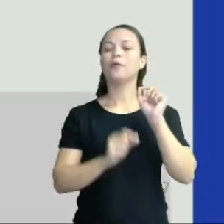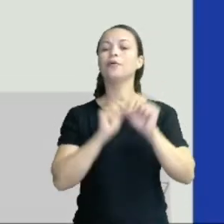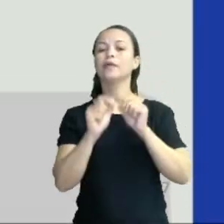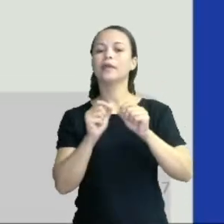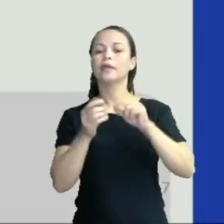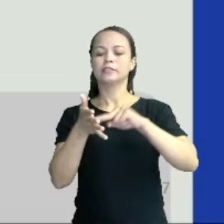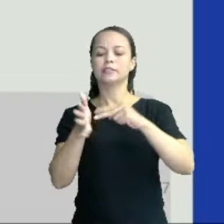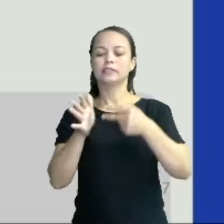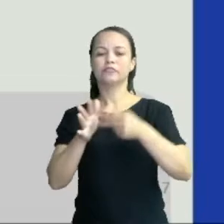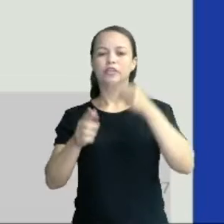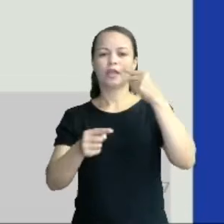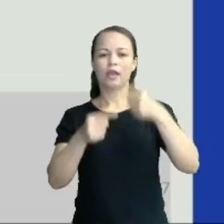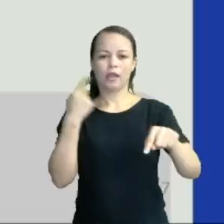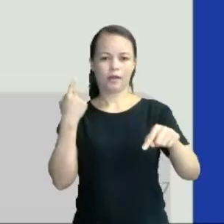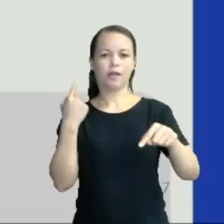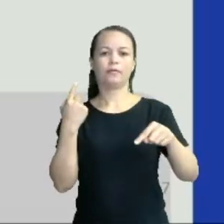anular,